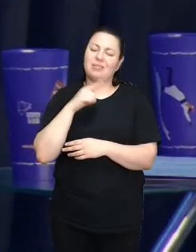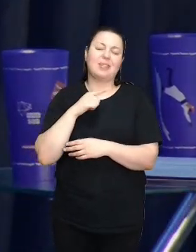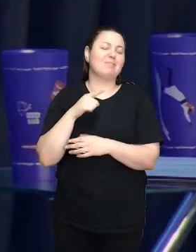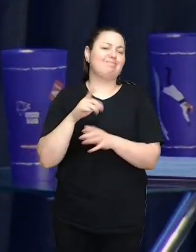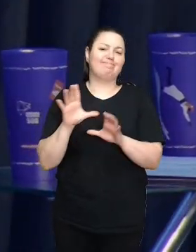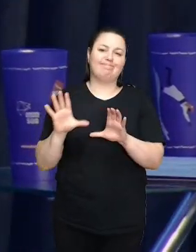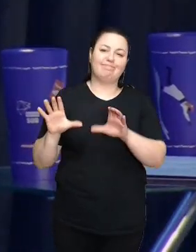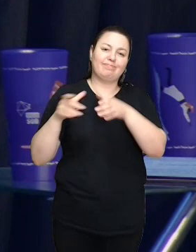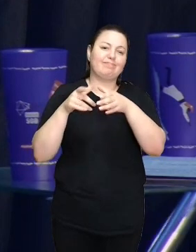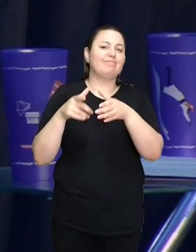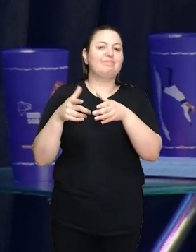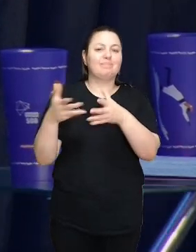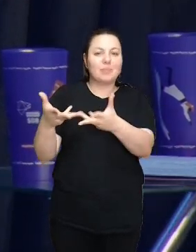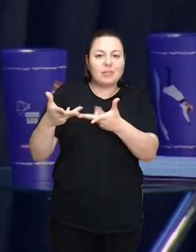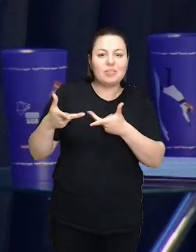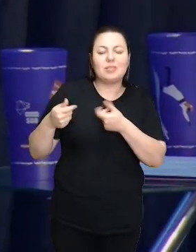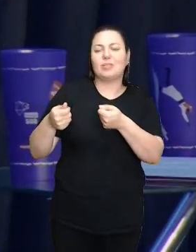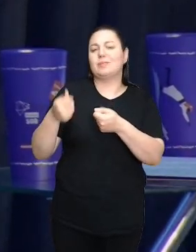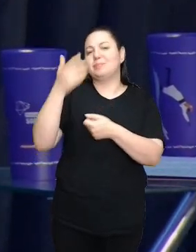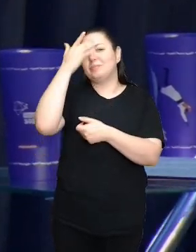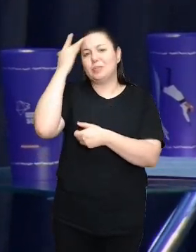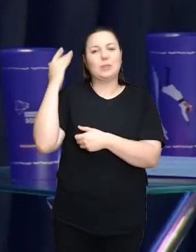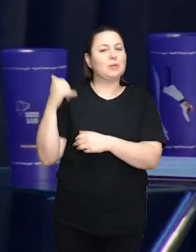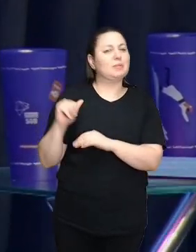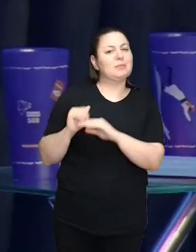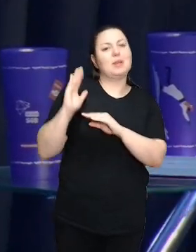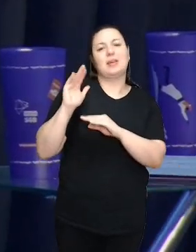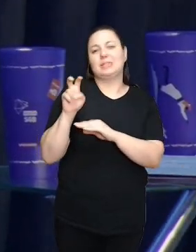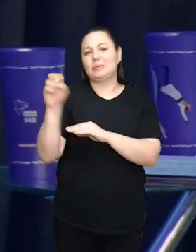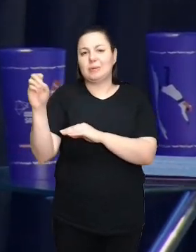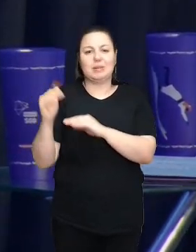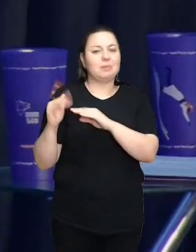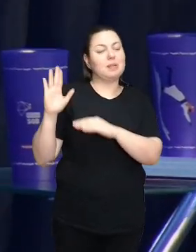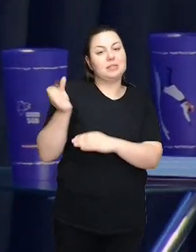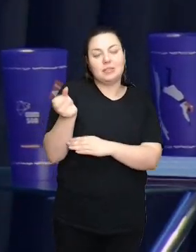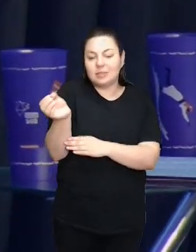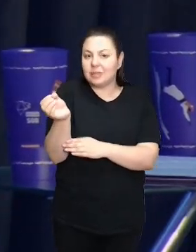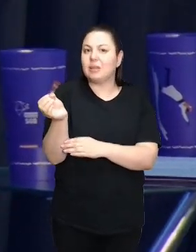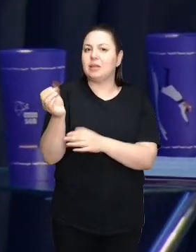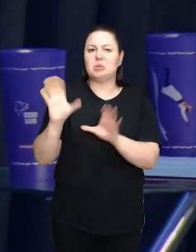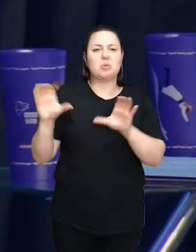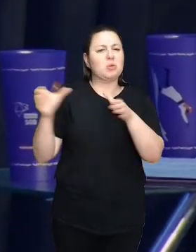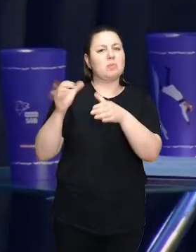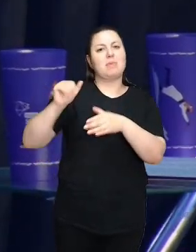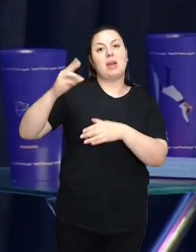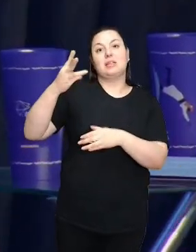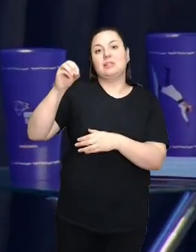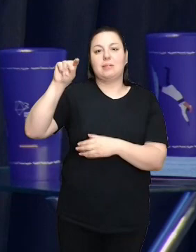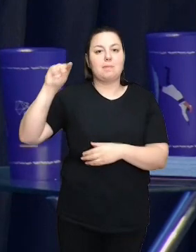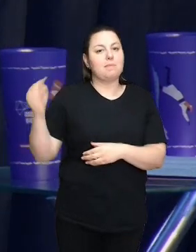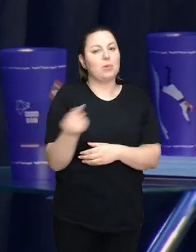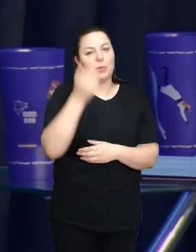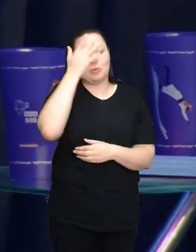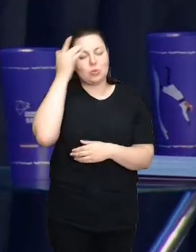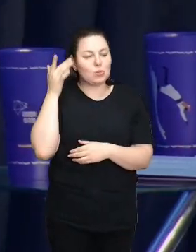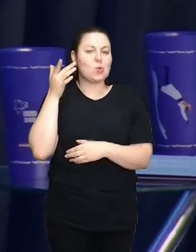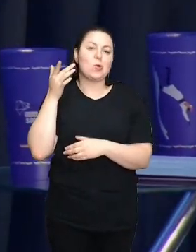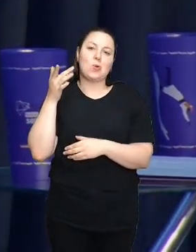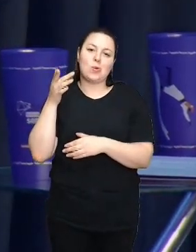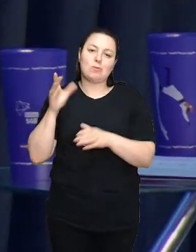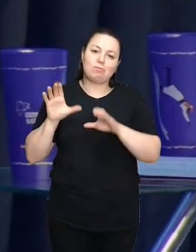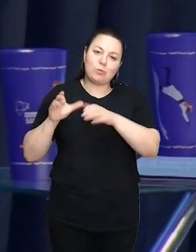50+, 60+. É um grupo bem grande de mais de 30 mil pessoas que estão lá engajando,